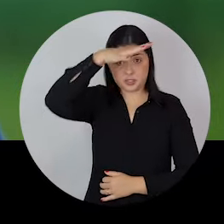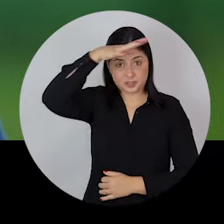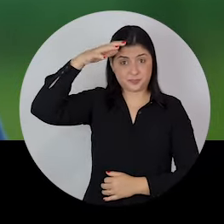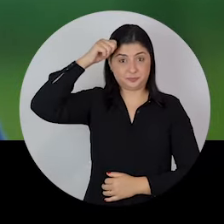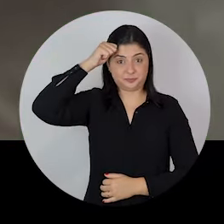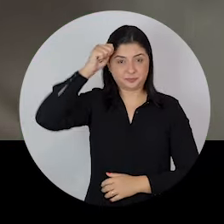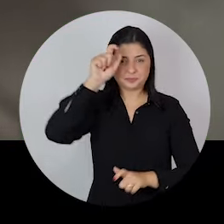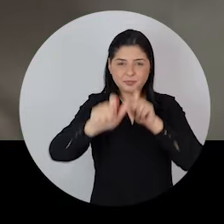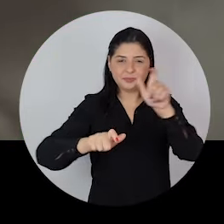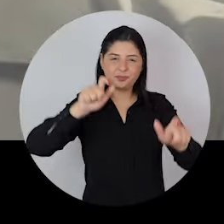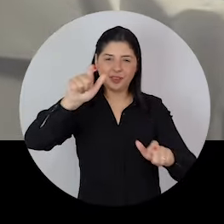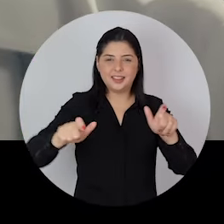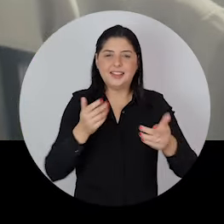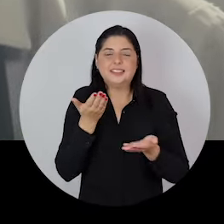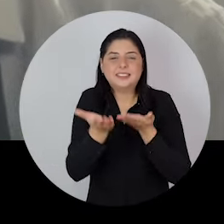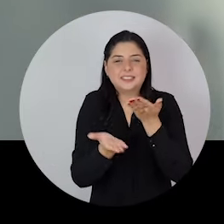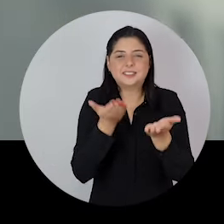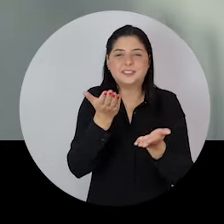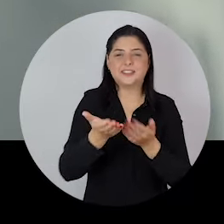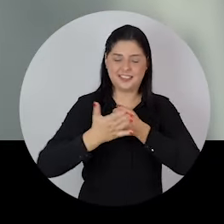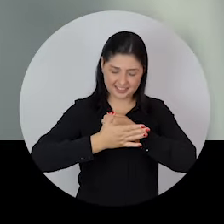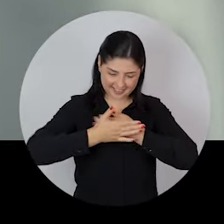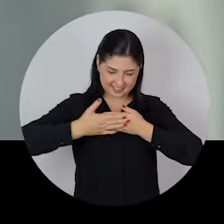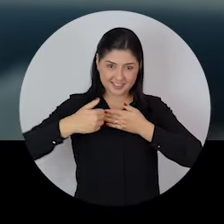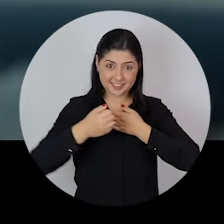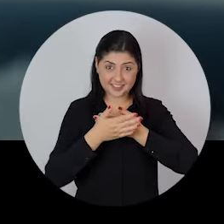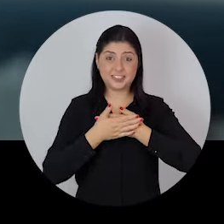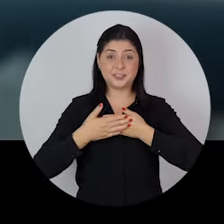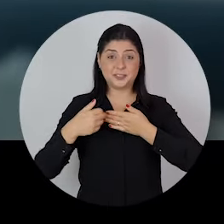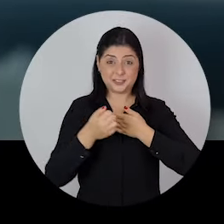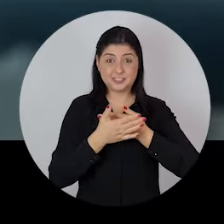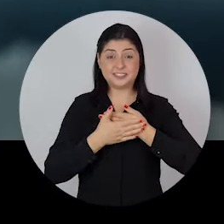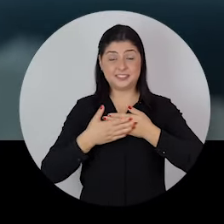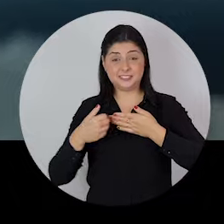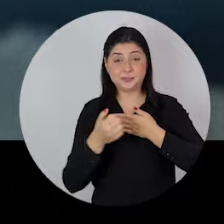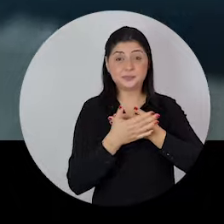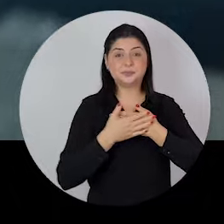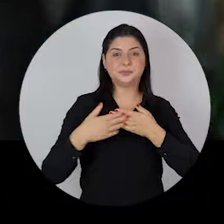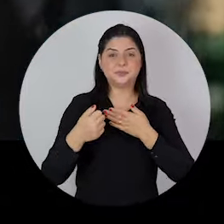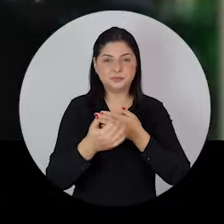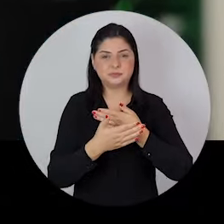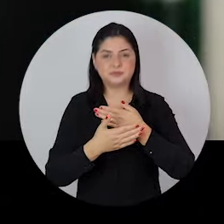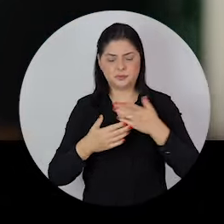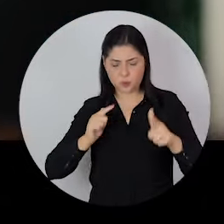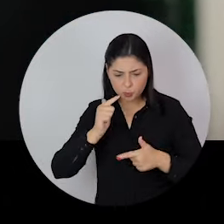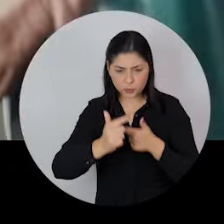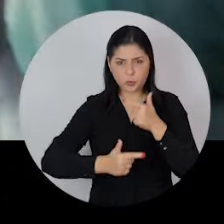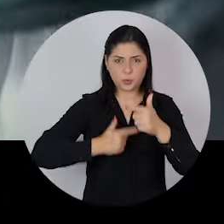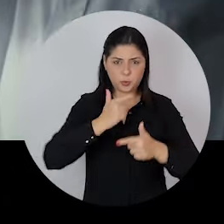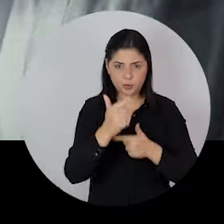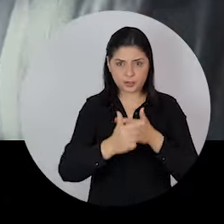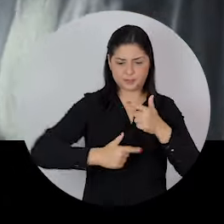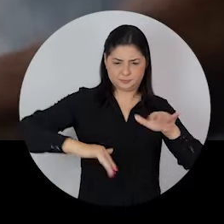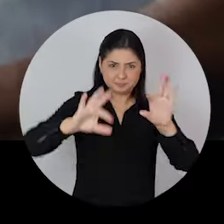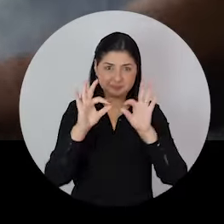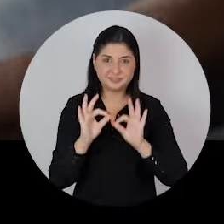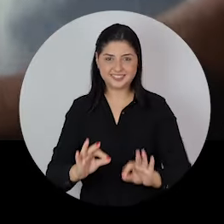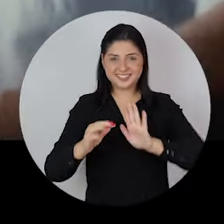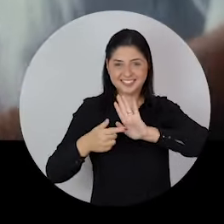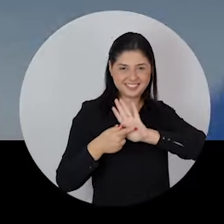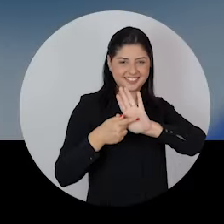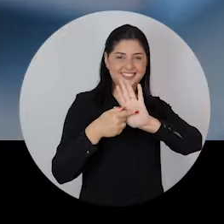de Mato Grosso Nossa gente está sendo tratada com carinho e o trabalho